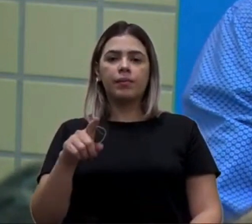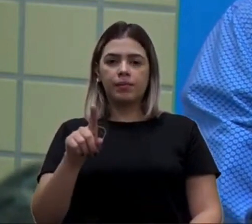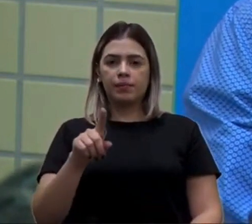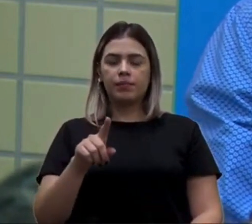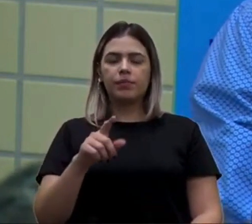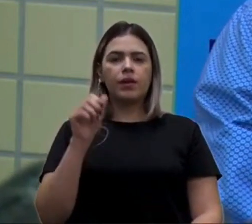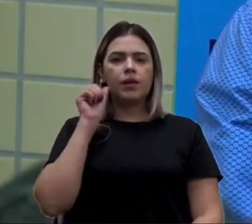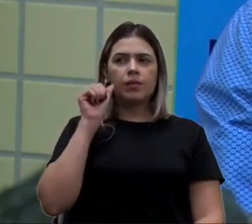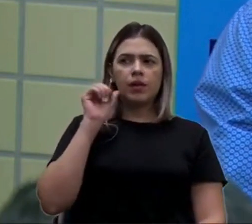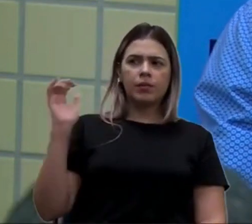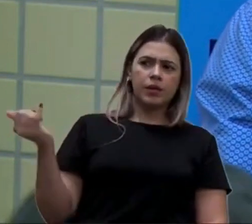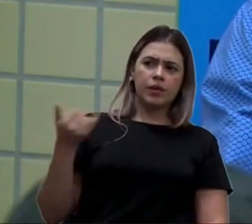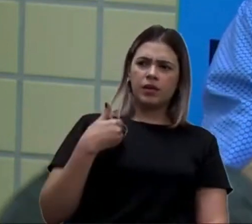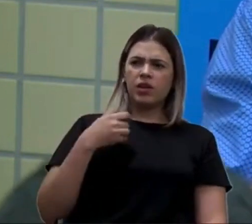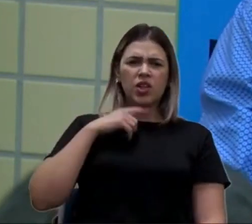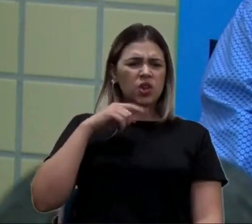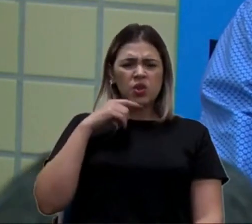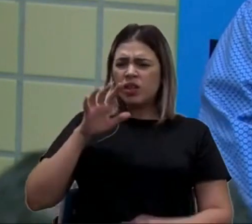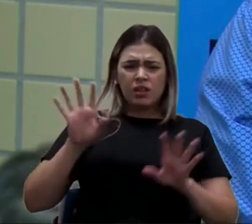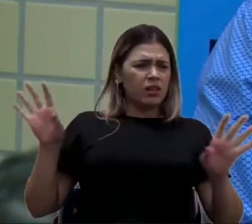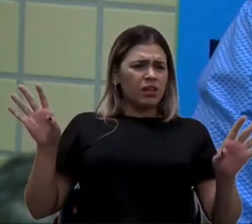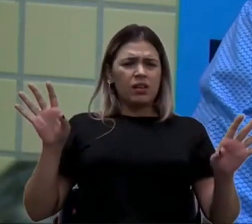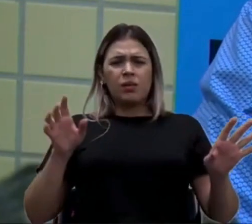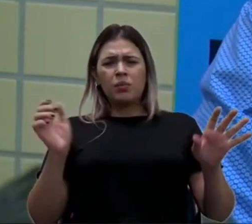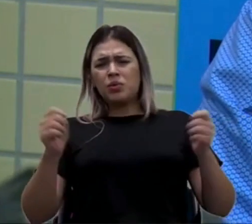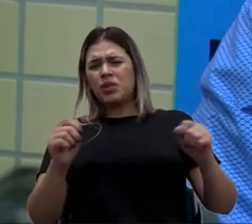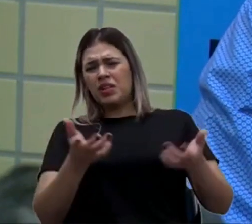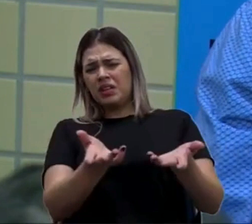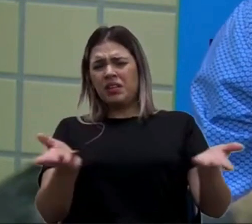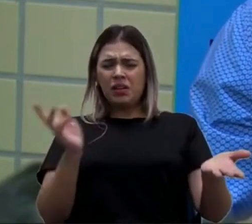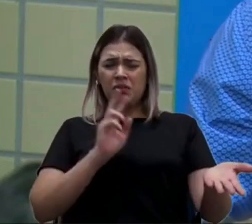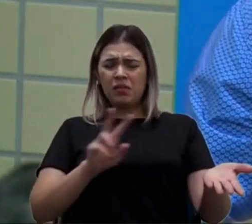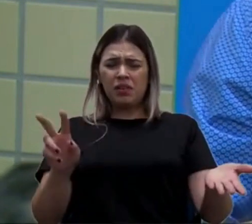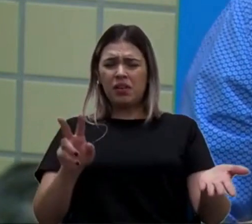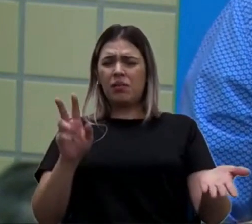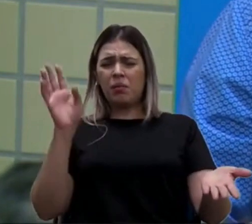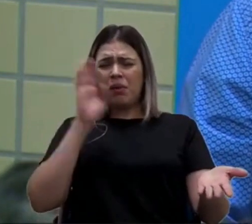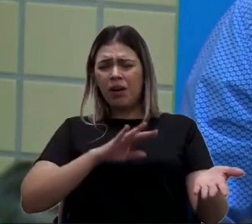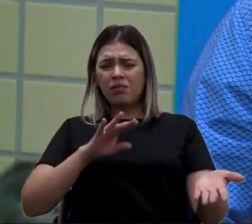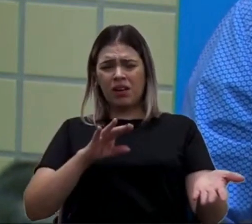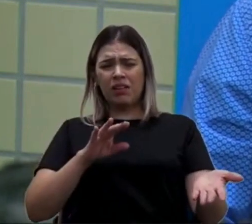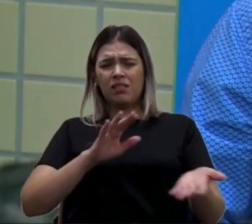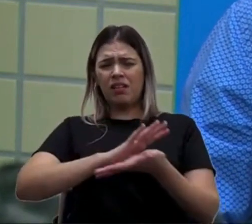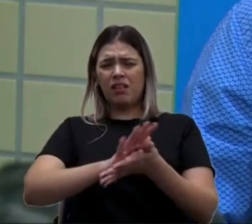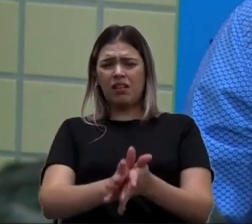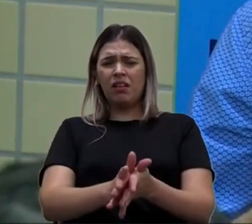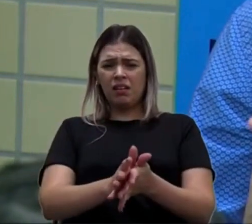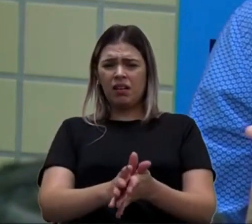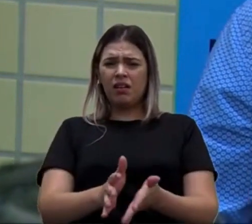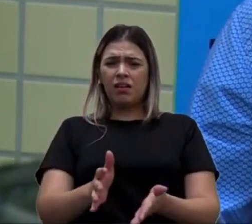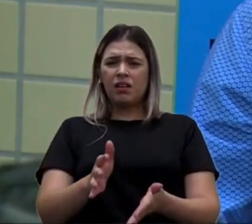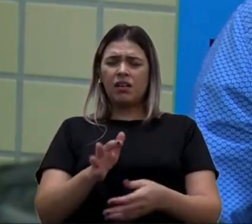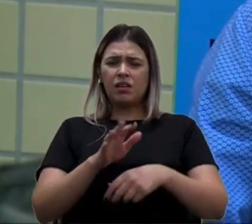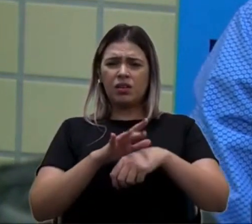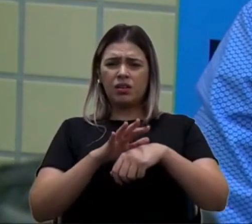de repente não eu não aguento mais é possível que existe tanta maldade e quando ela disse isso assim doeu porque